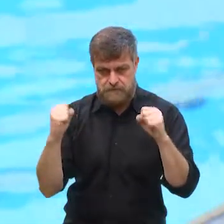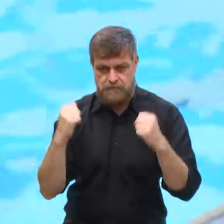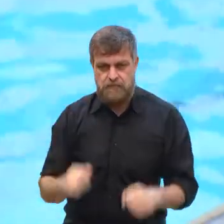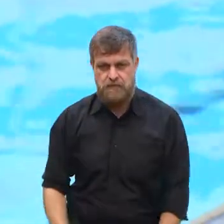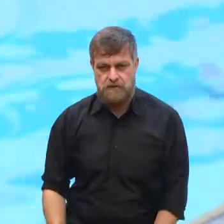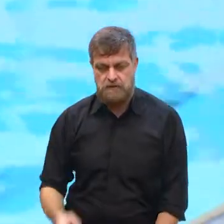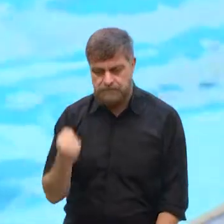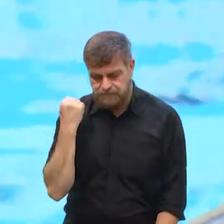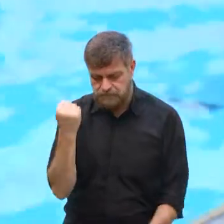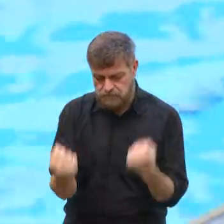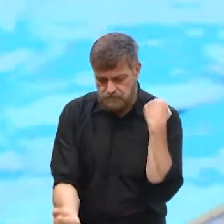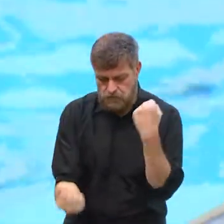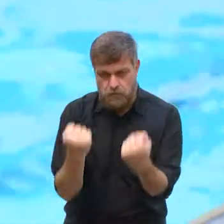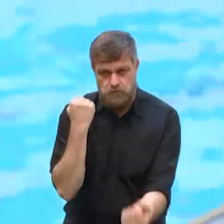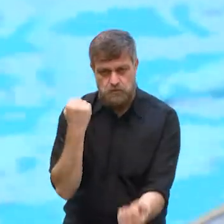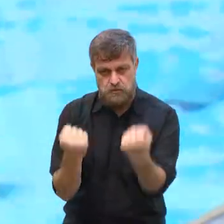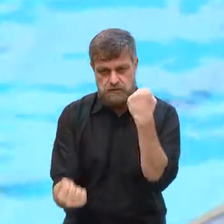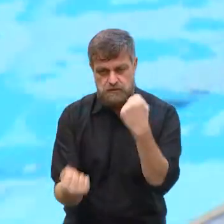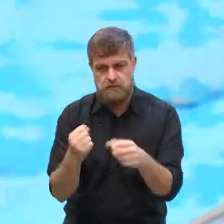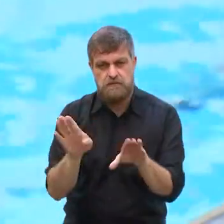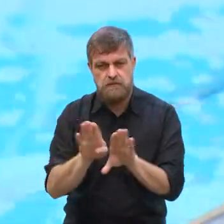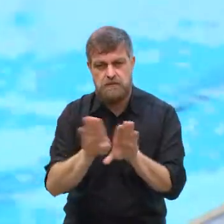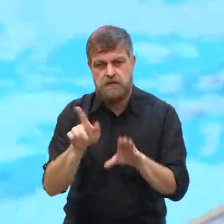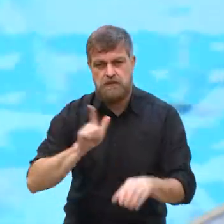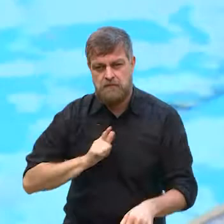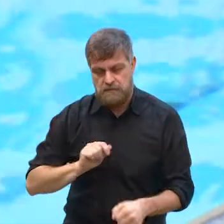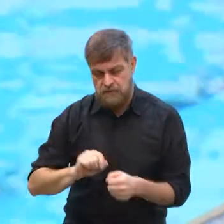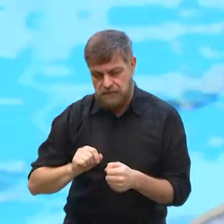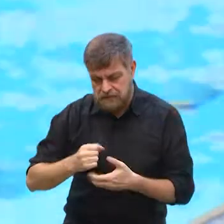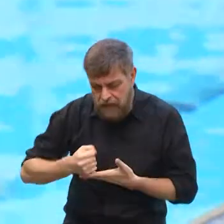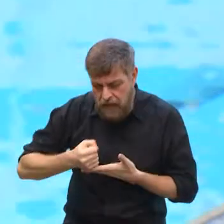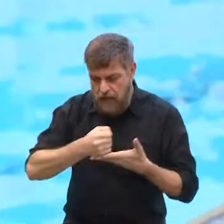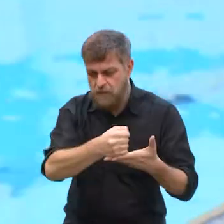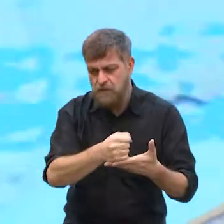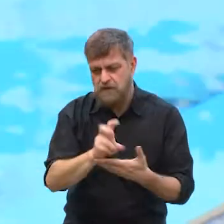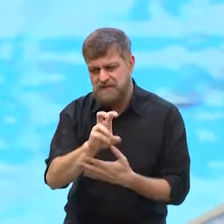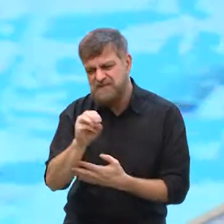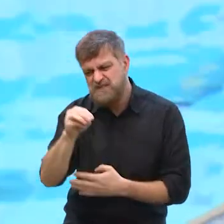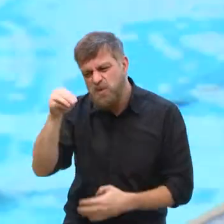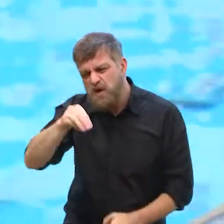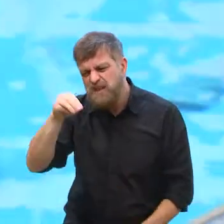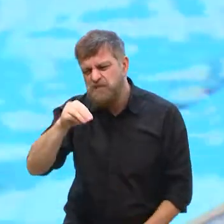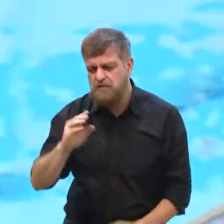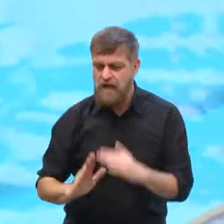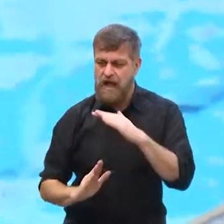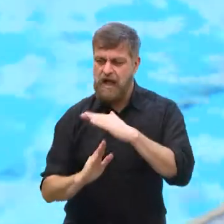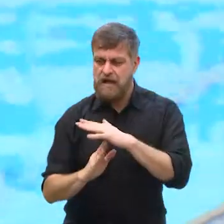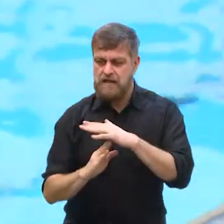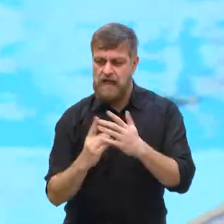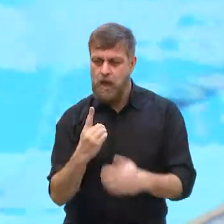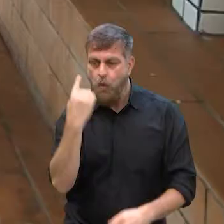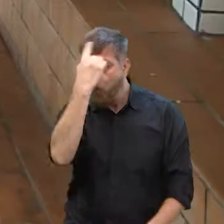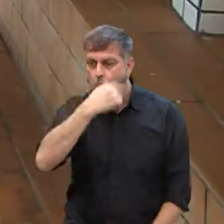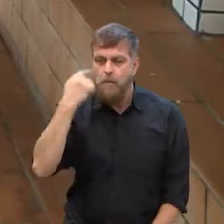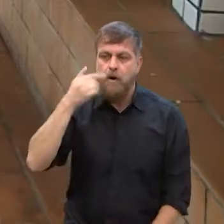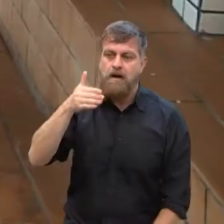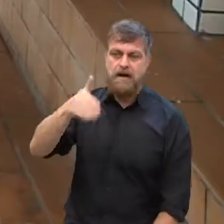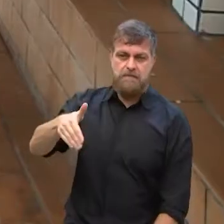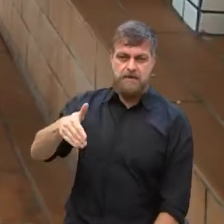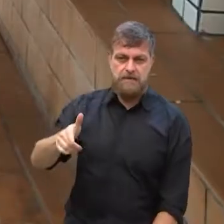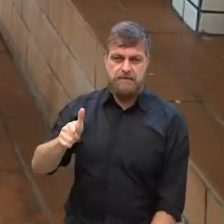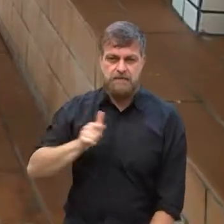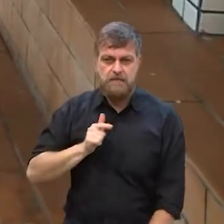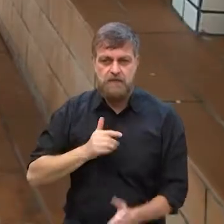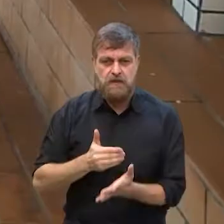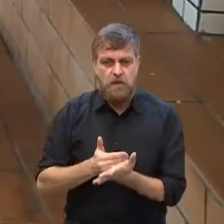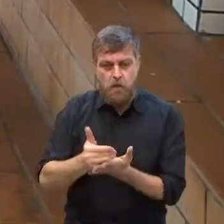faço a musculação, que aí também já vai dar mais de 50 minutos a 1h30 de treinos. Em relação ao seu